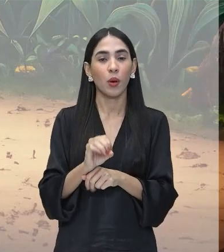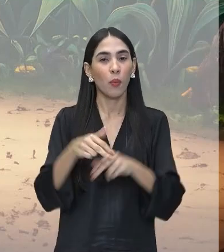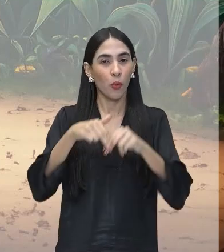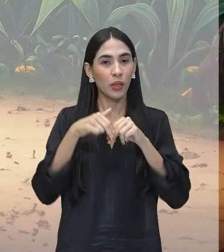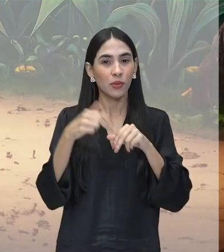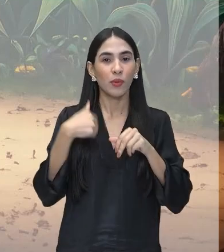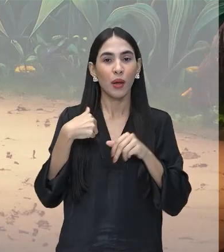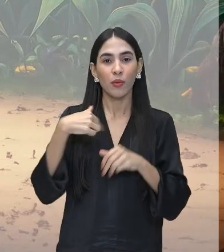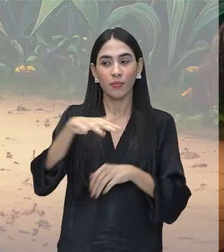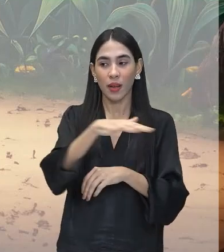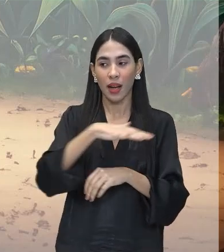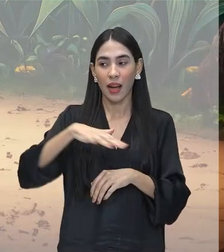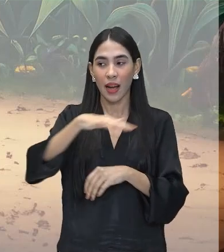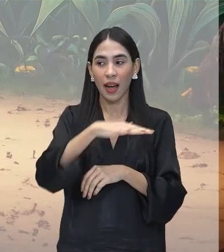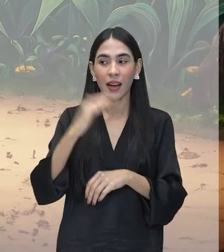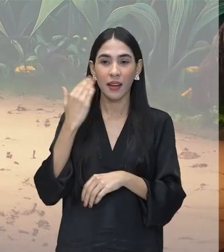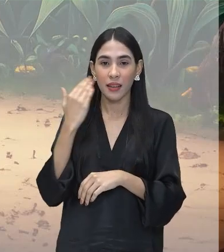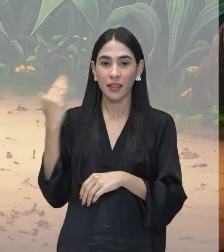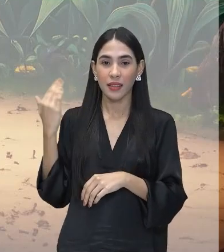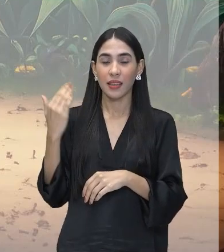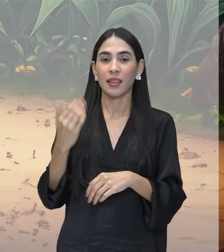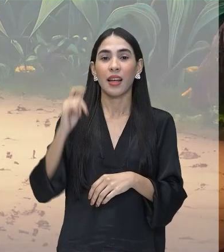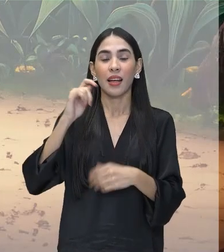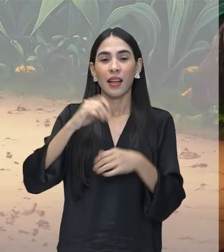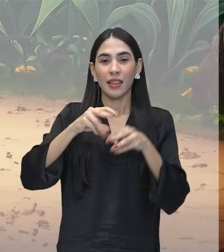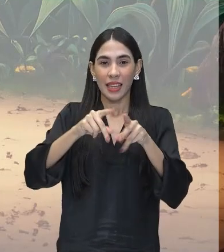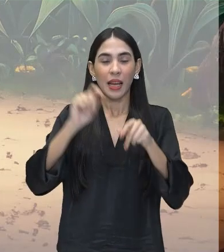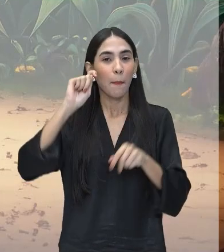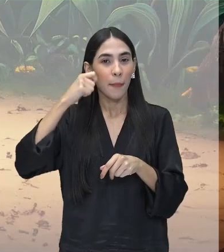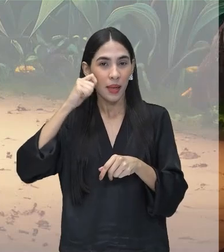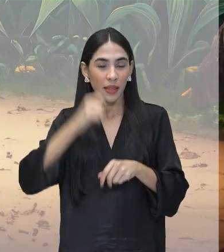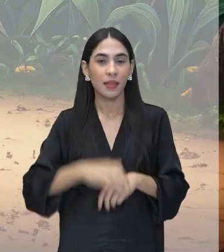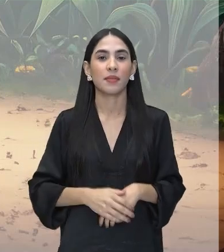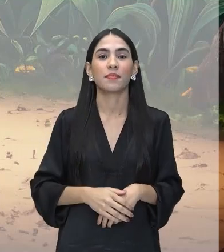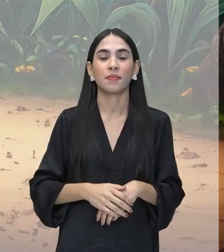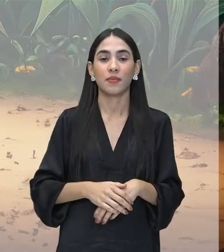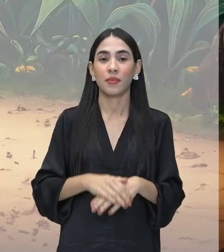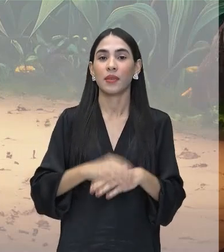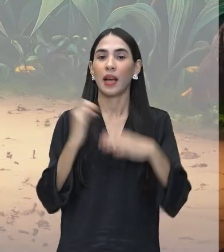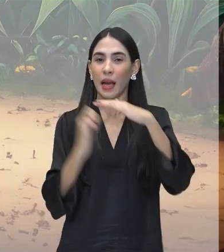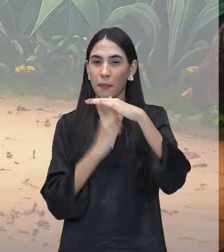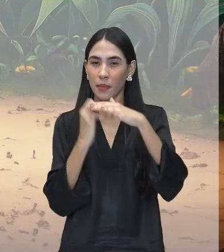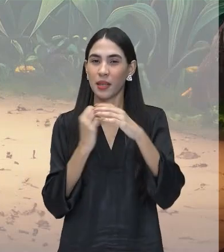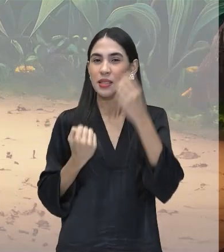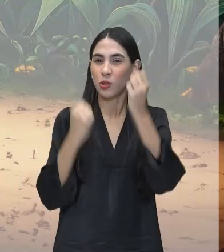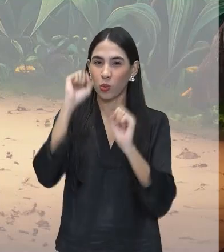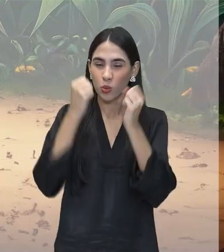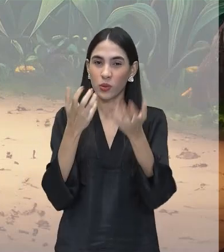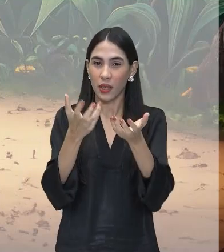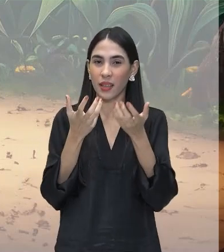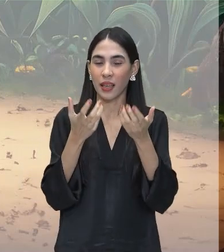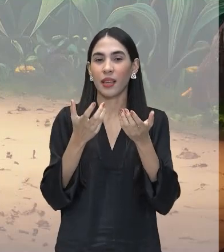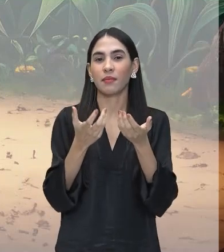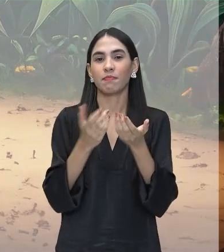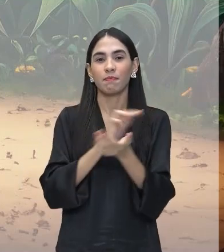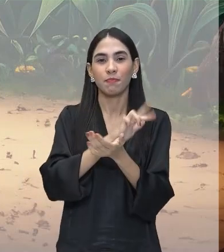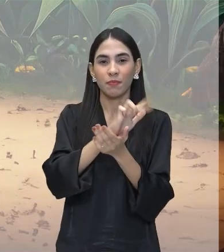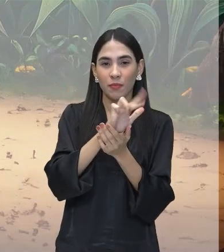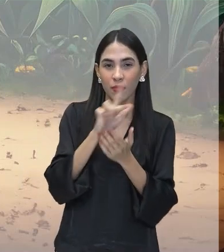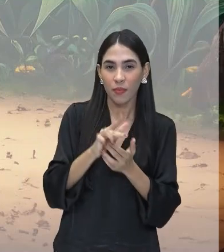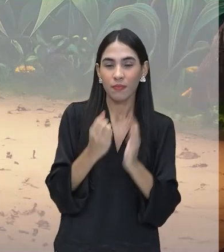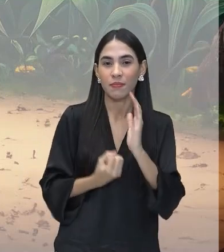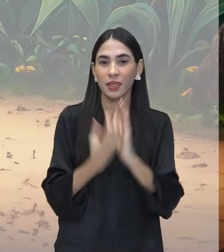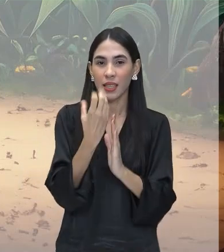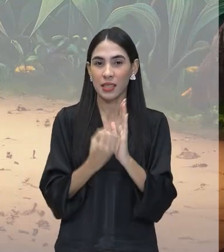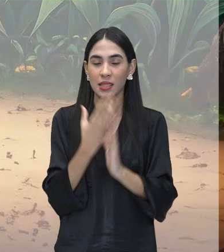porque hoje em dia, quando a indústria, né, do agro quer produzir uma infinidade, né, de